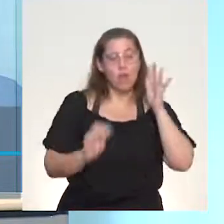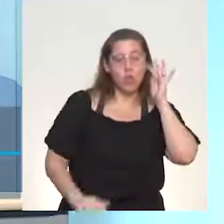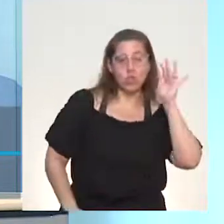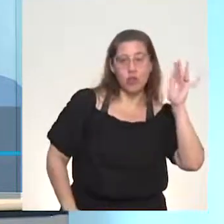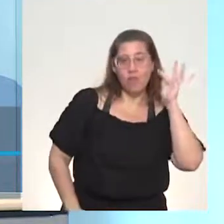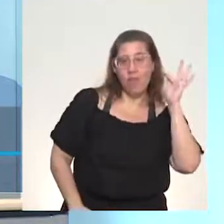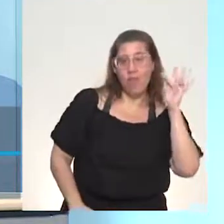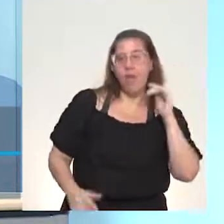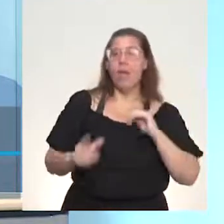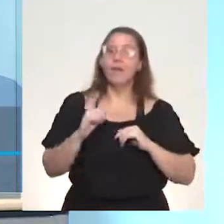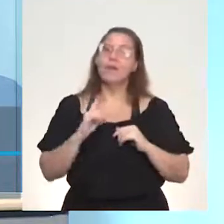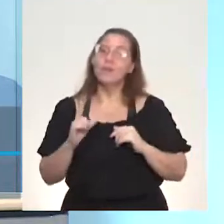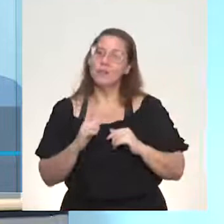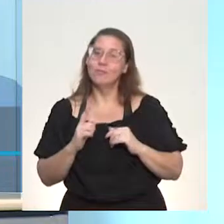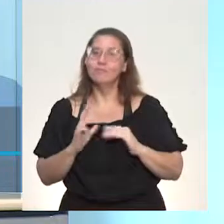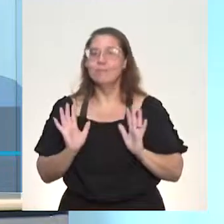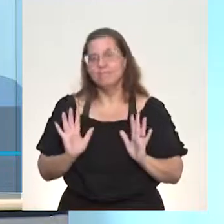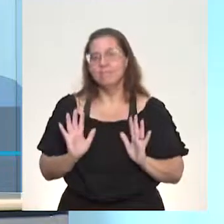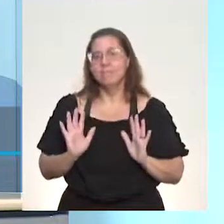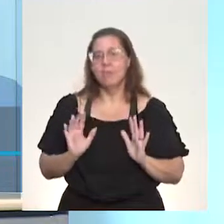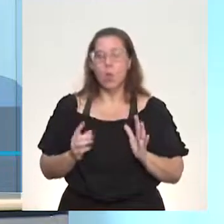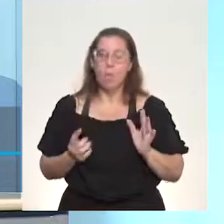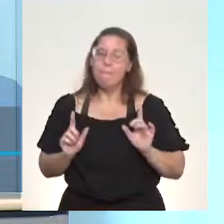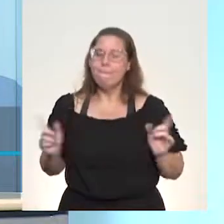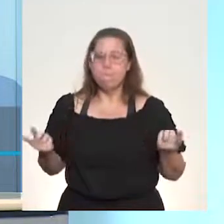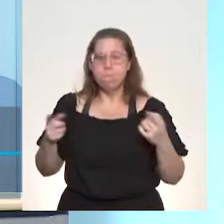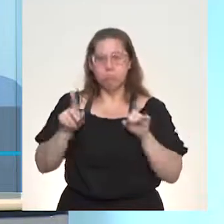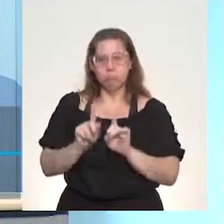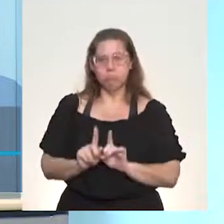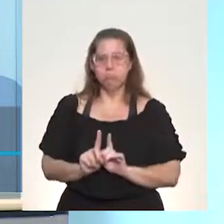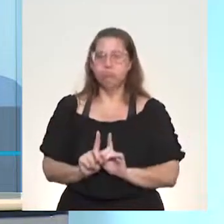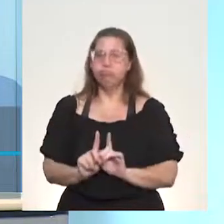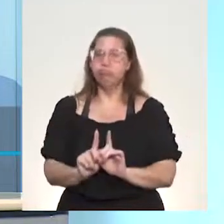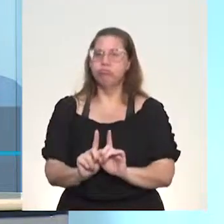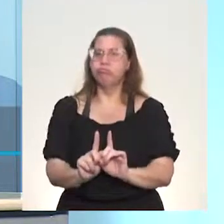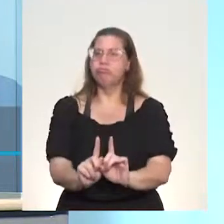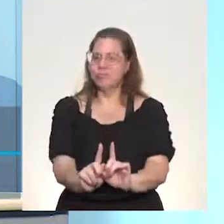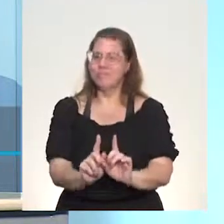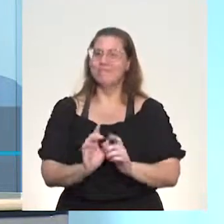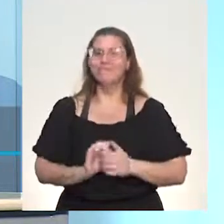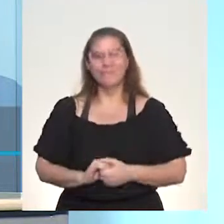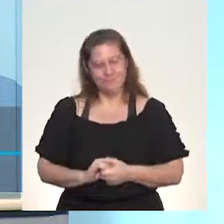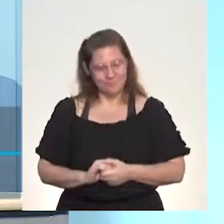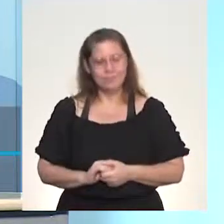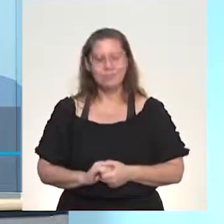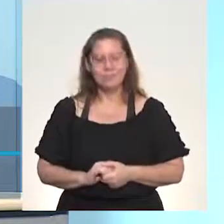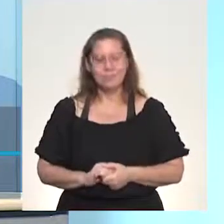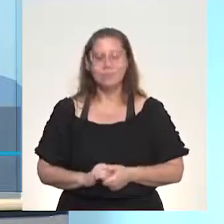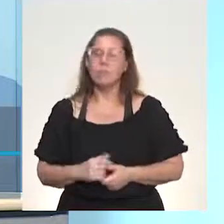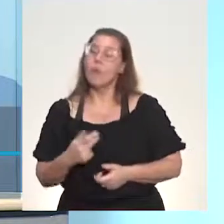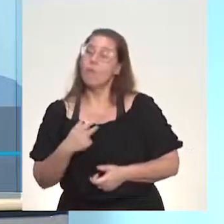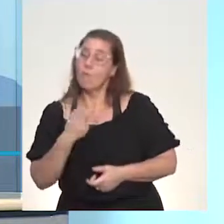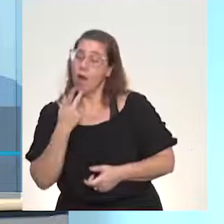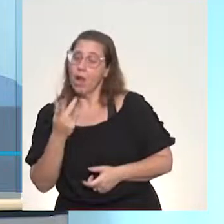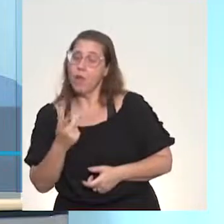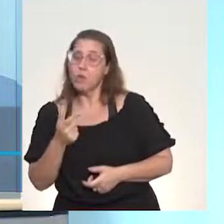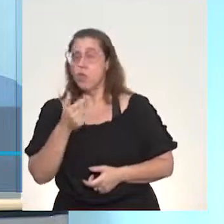sentido, elas andam muito uma ao lado da outra. Então, eu falei do Thomas Kuhn, mas eu falei também do